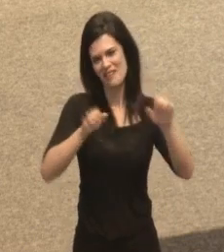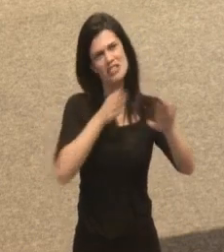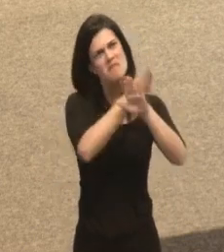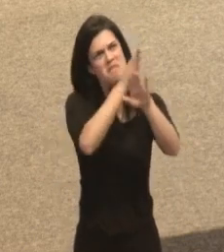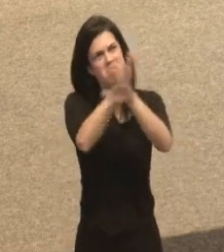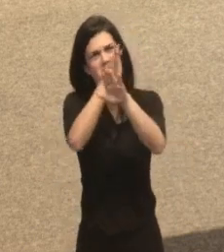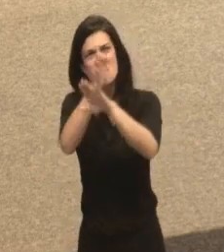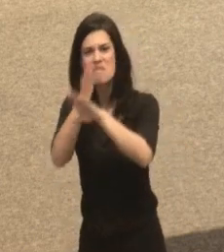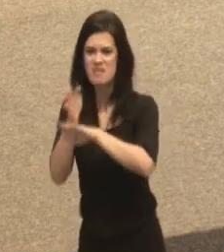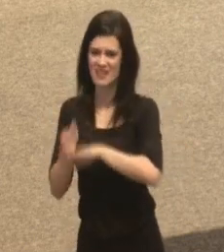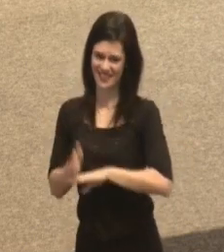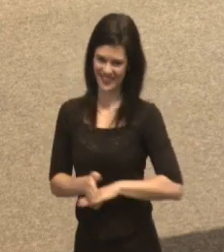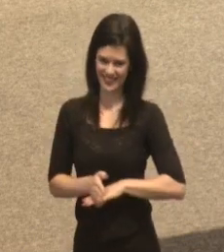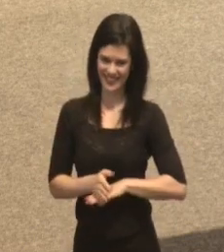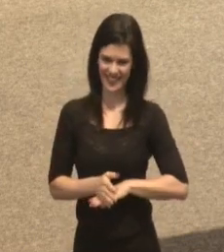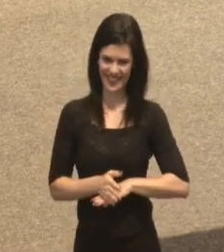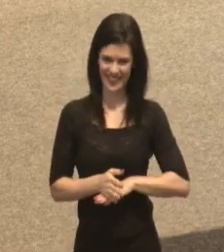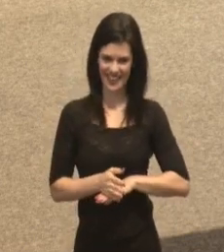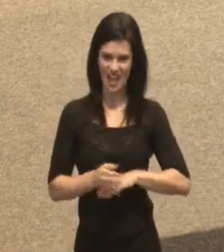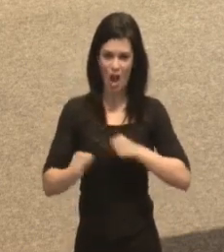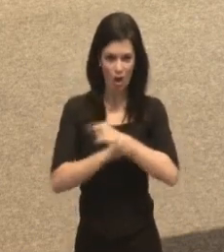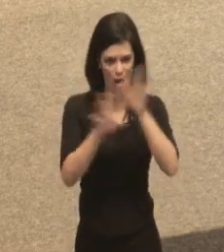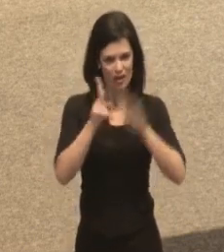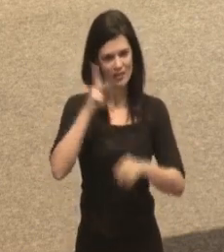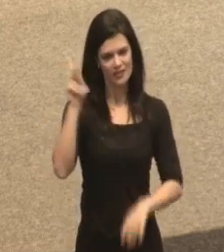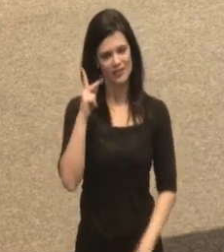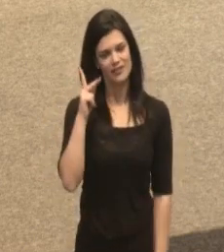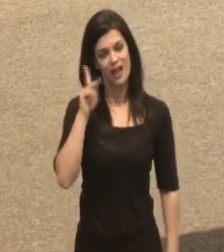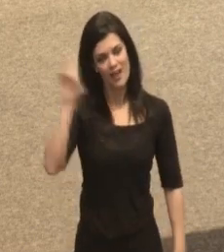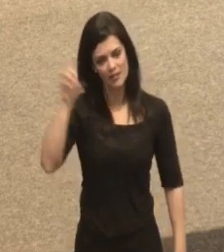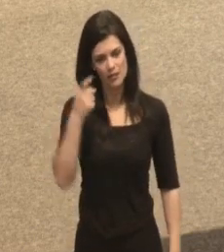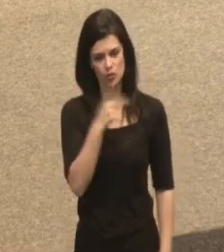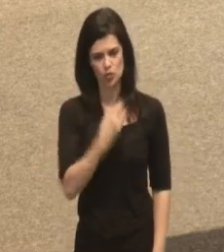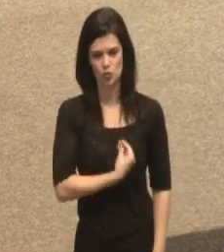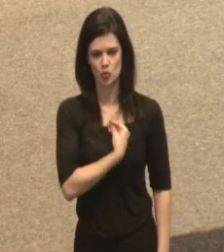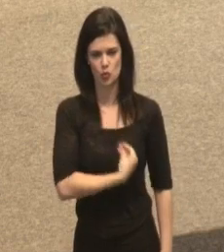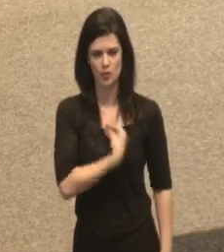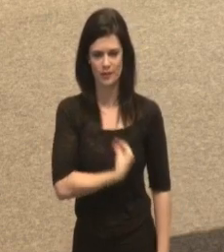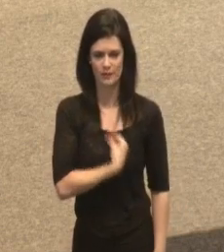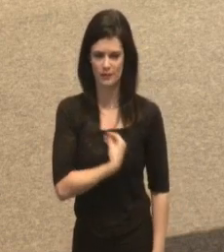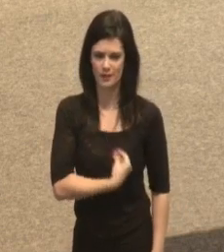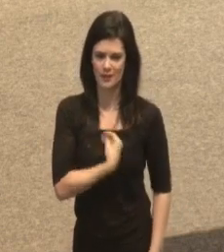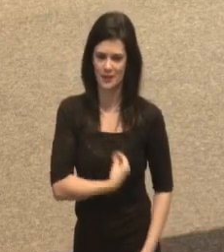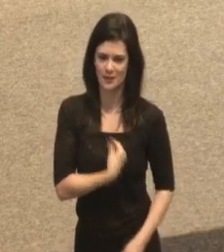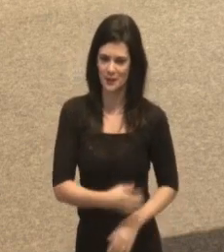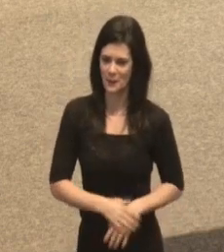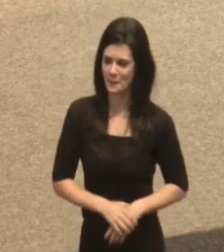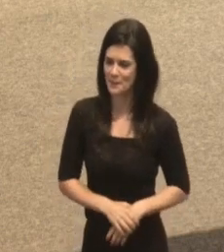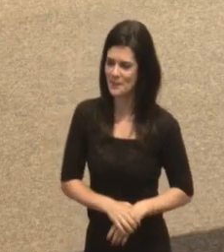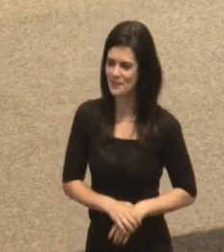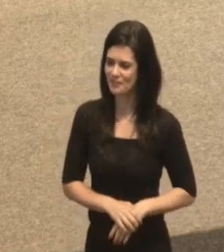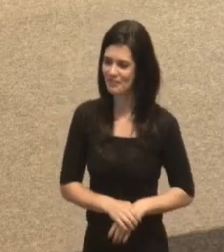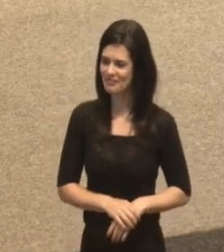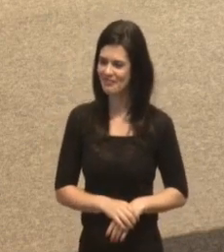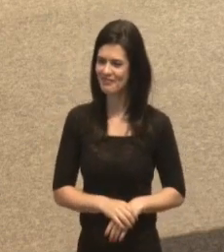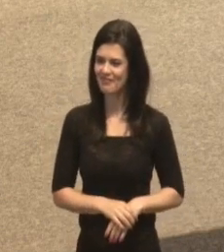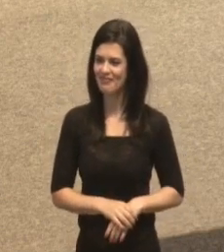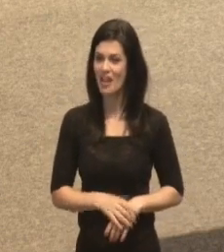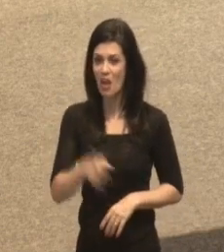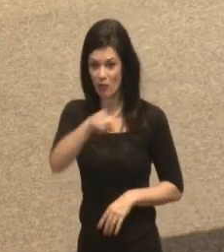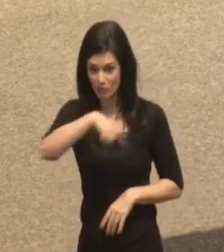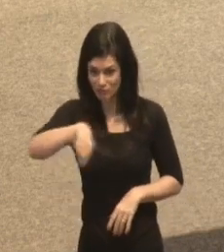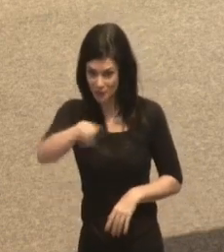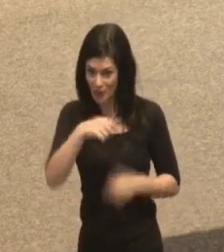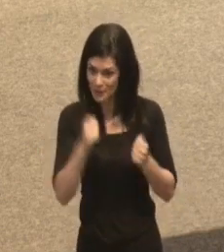lugar. Glória a Deus, pastor Davi, pela sua vida, pela visão de ministério. Queridos, caminhe com seu pastor